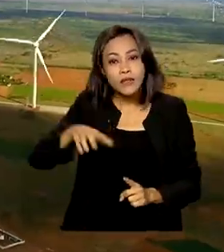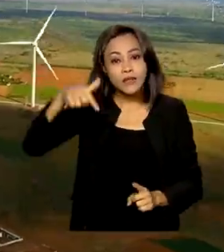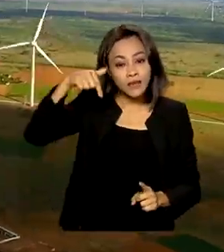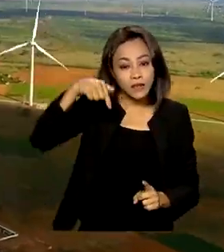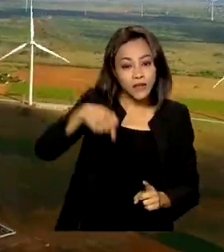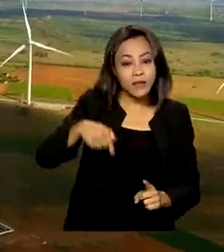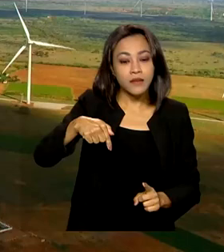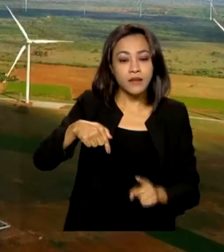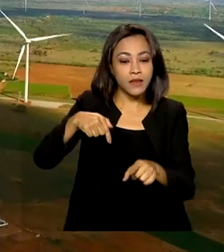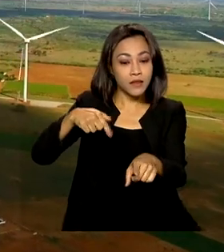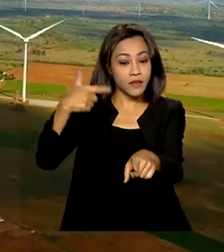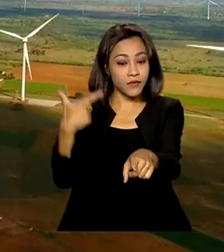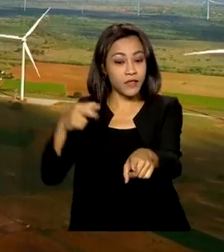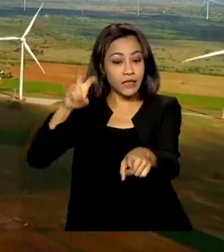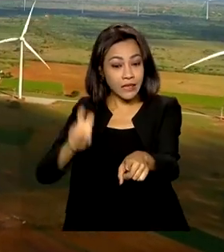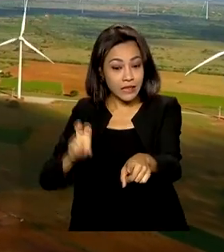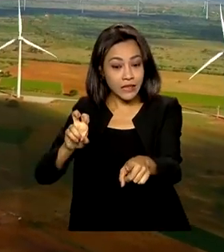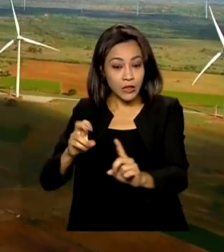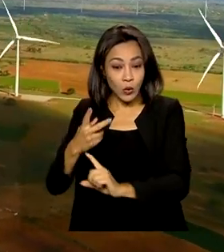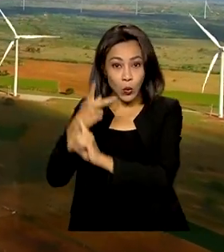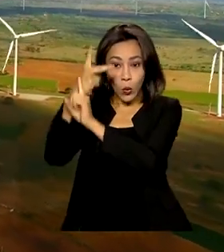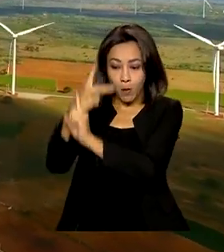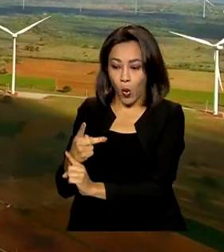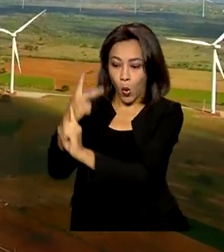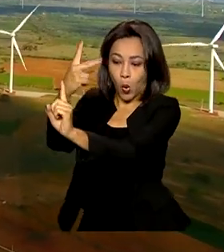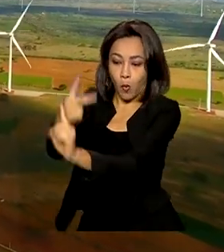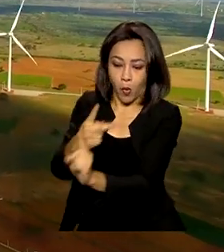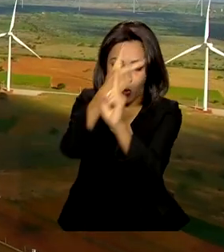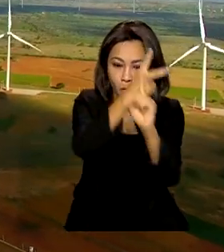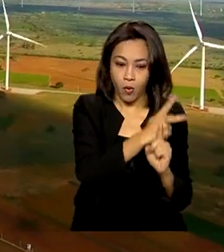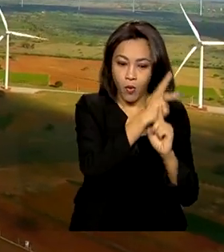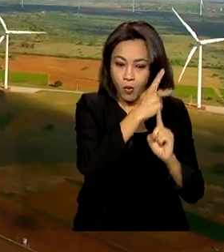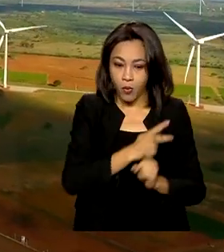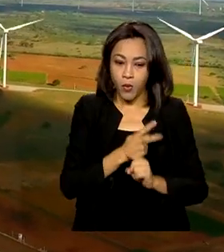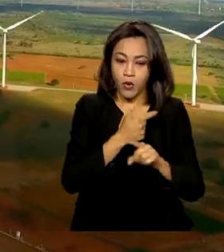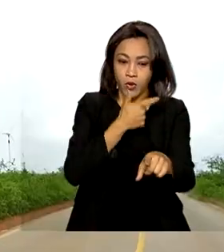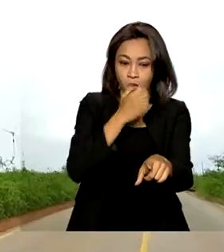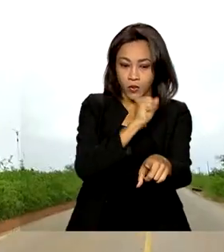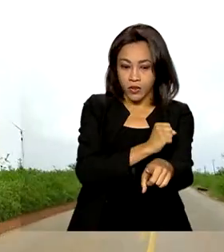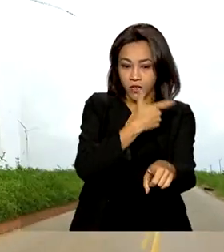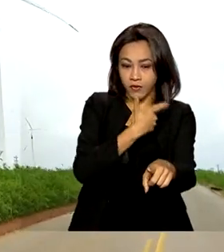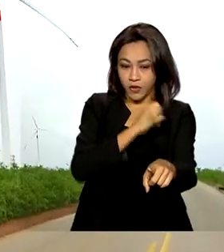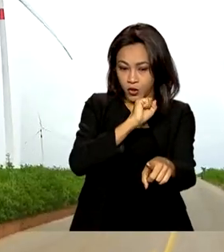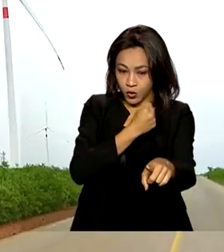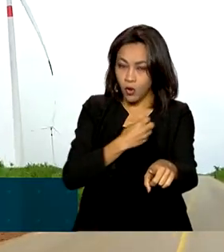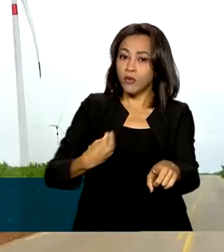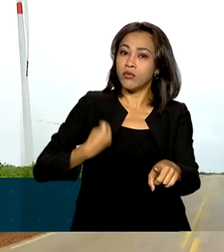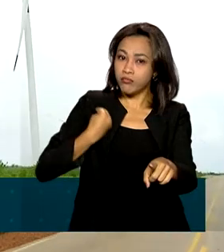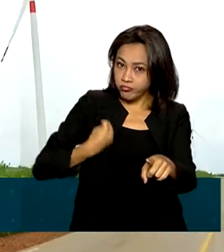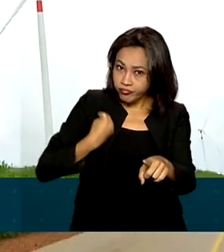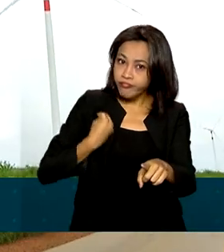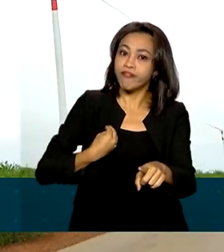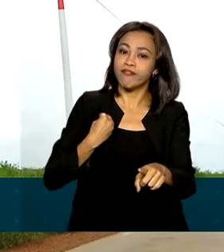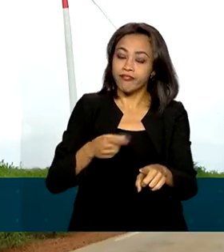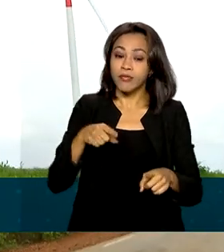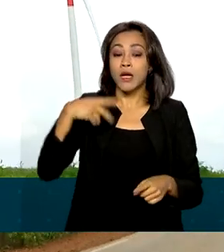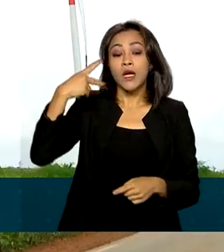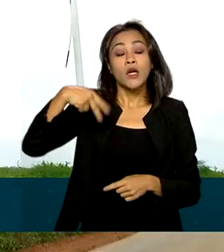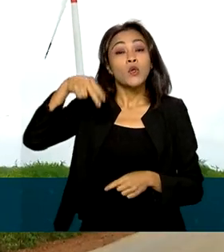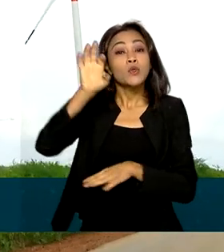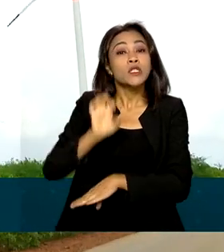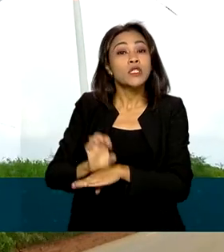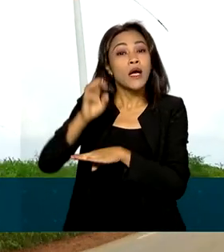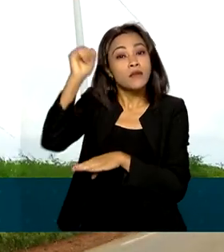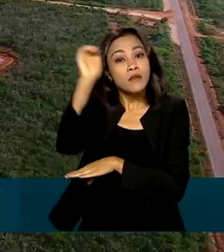parques eólicos. Dos 828 em operação no país, os estados brasileiros que mais geraram